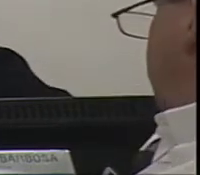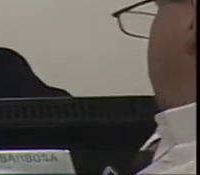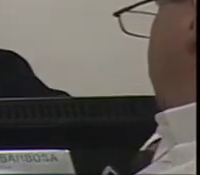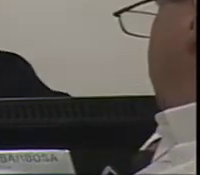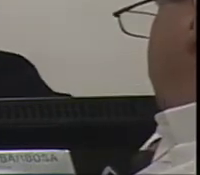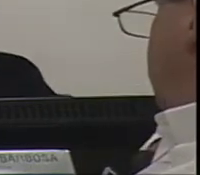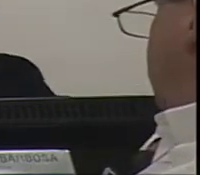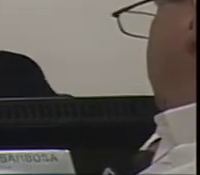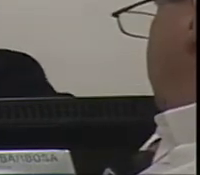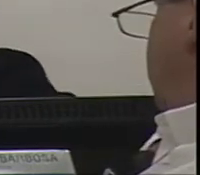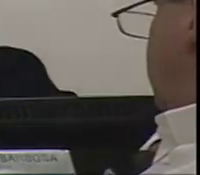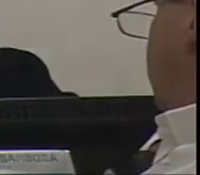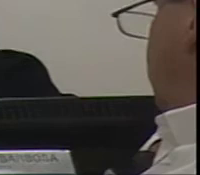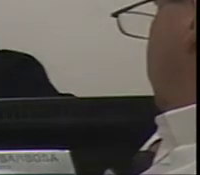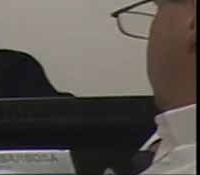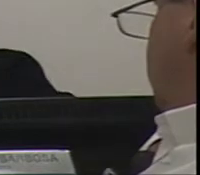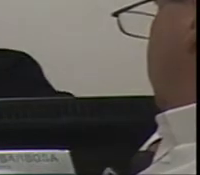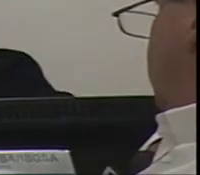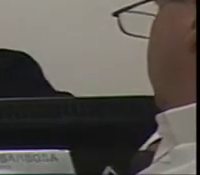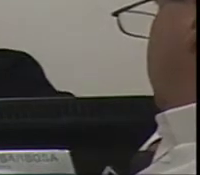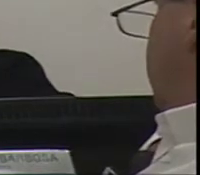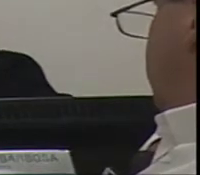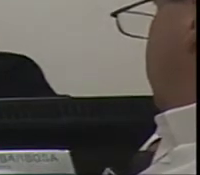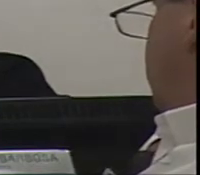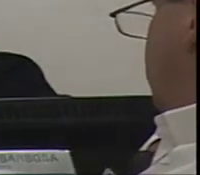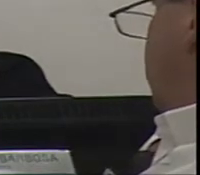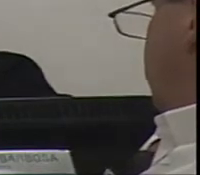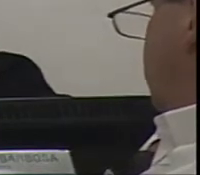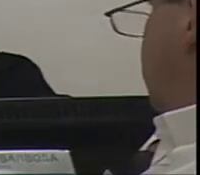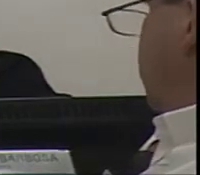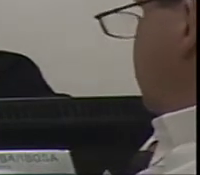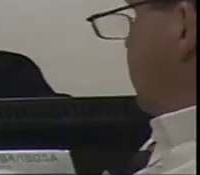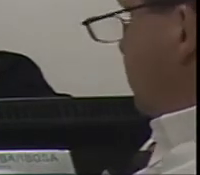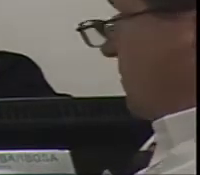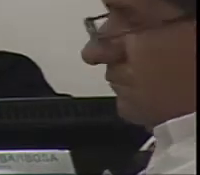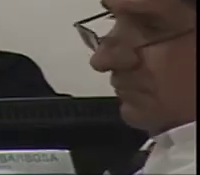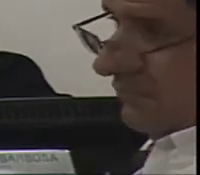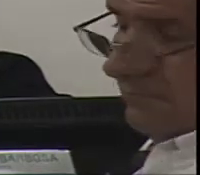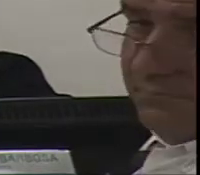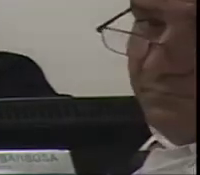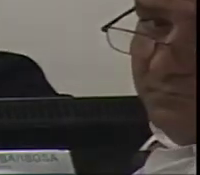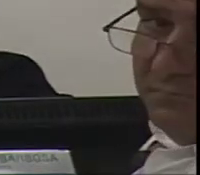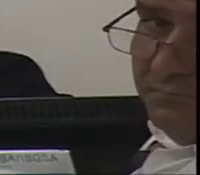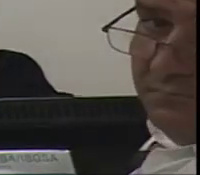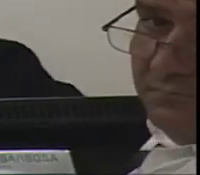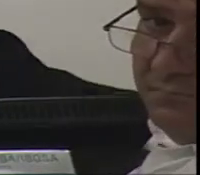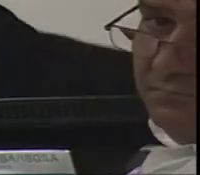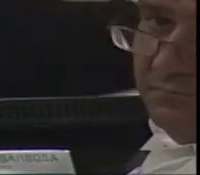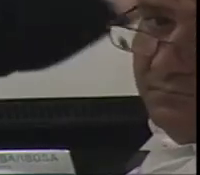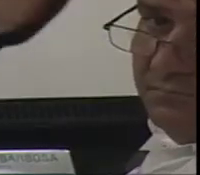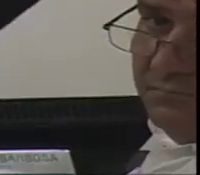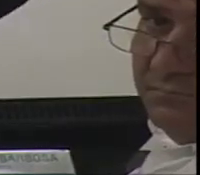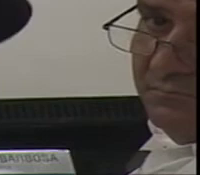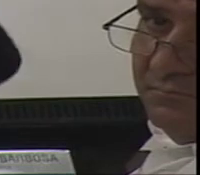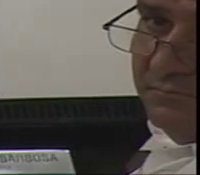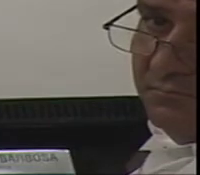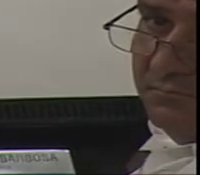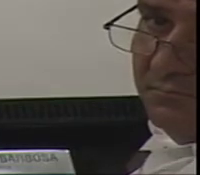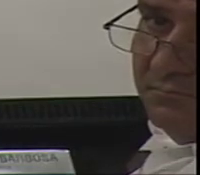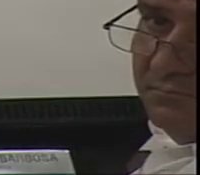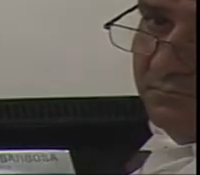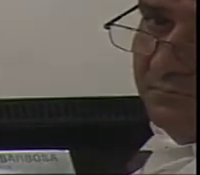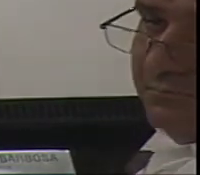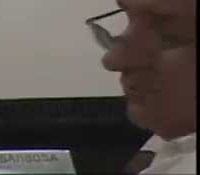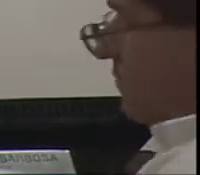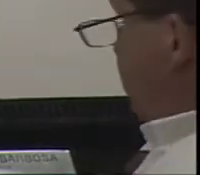a um secretário de segurança pública do Estado de São Paulo, Dr. Magno Filho Barbosa. Então,